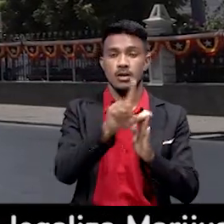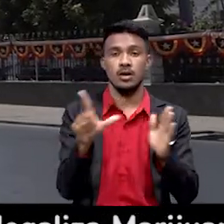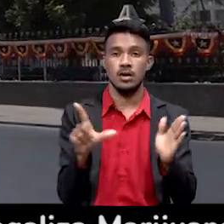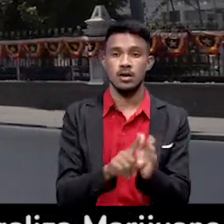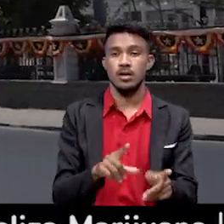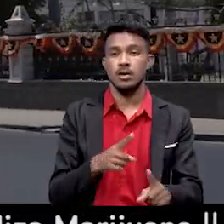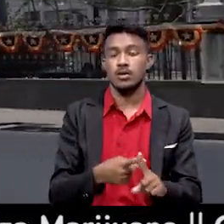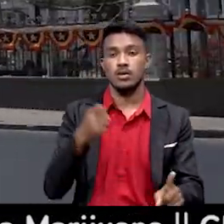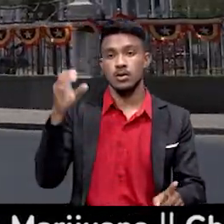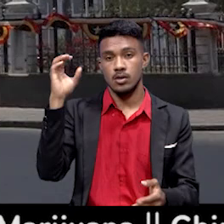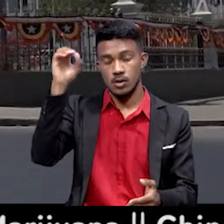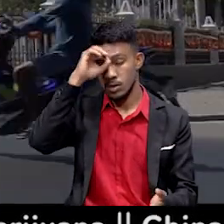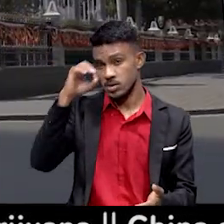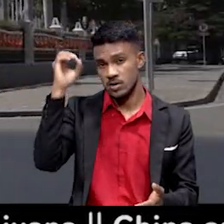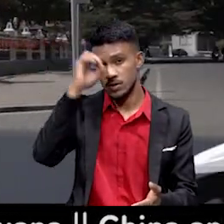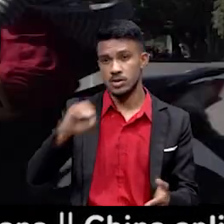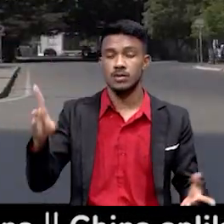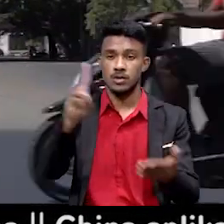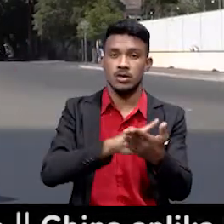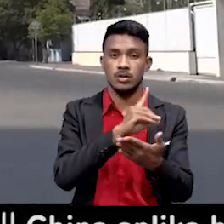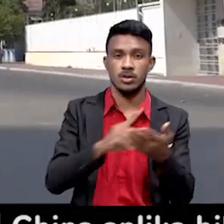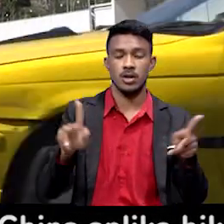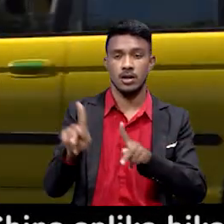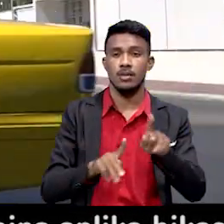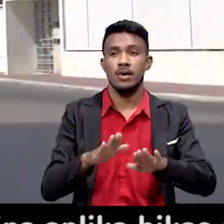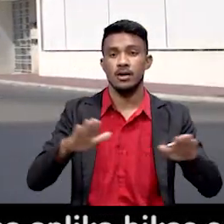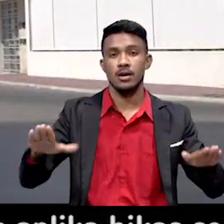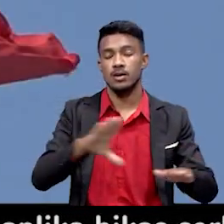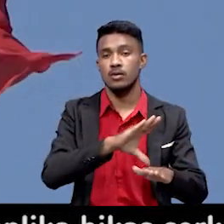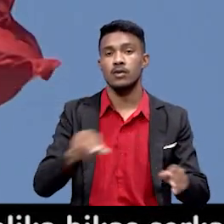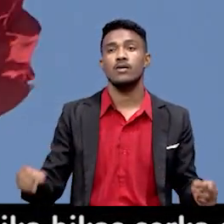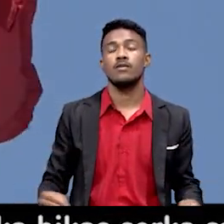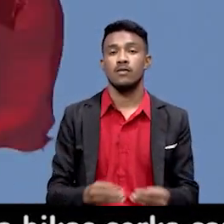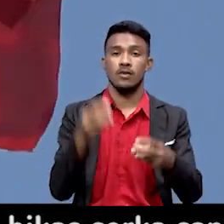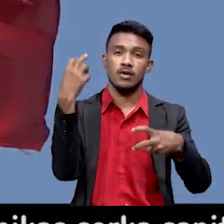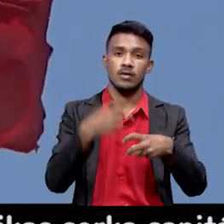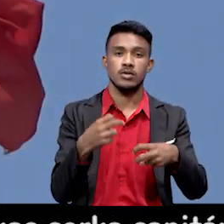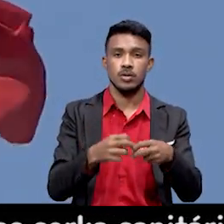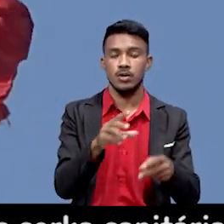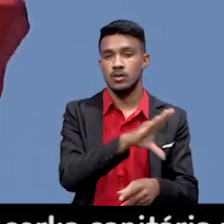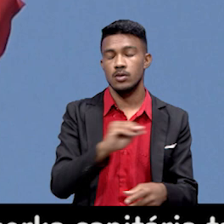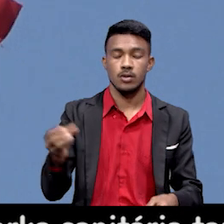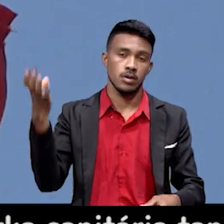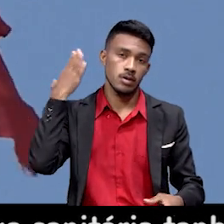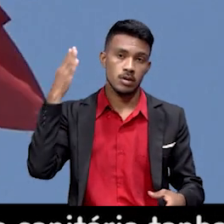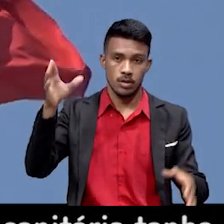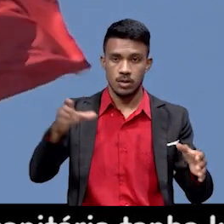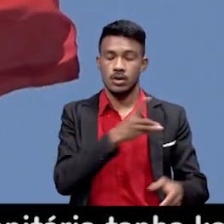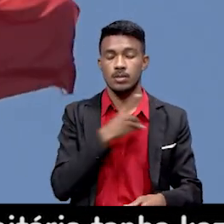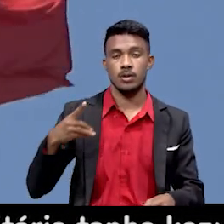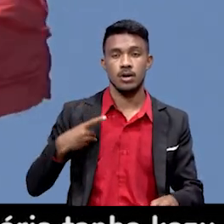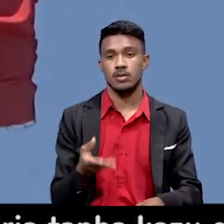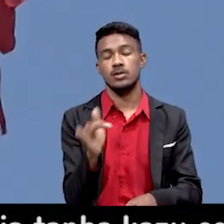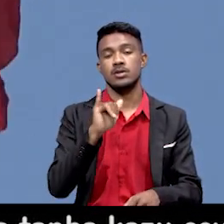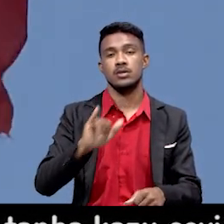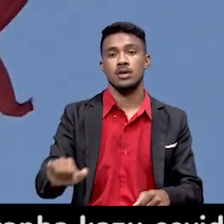observação a moço discriminação ba povo kiik no fo prejuízo ba ex-titular no deputado Cira. Também é